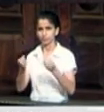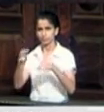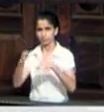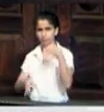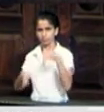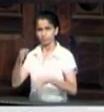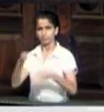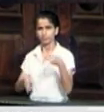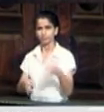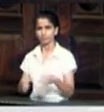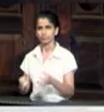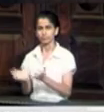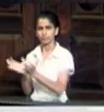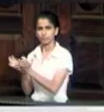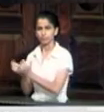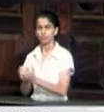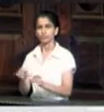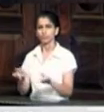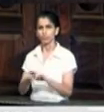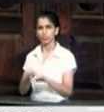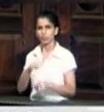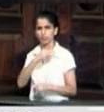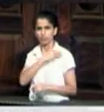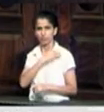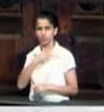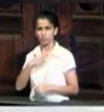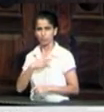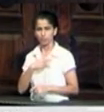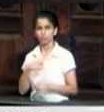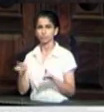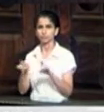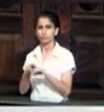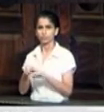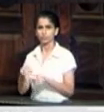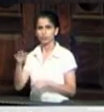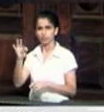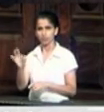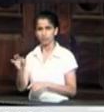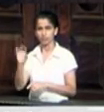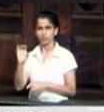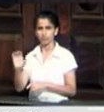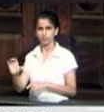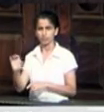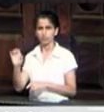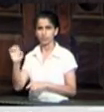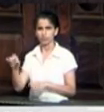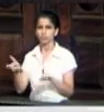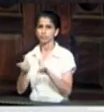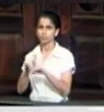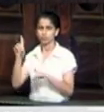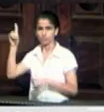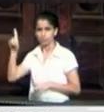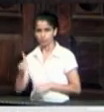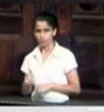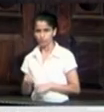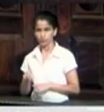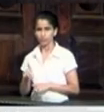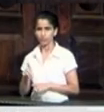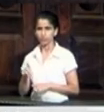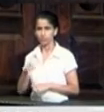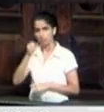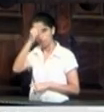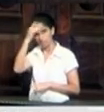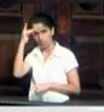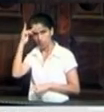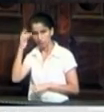judiciário, Ministério Público, Tribunal de Contas e Defensoria, e